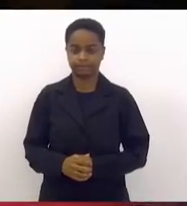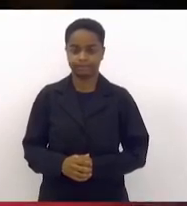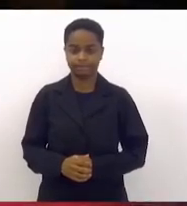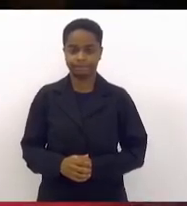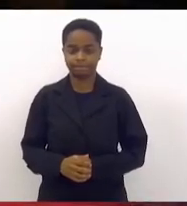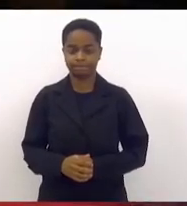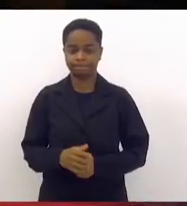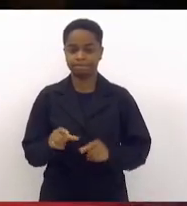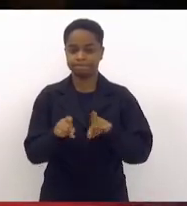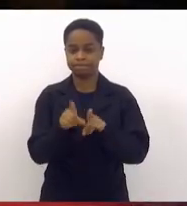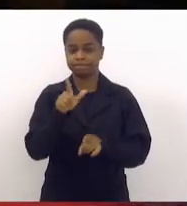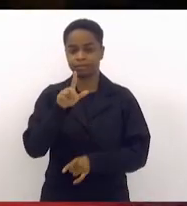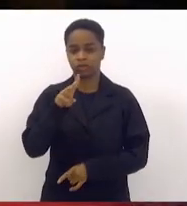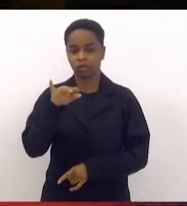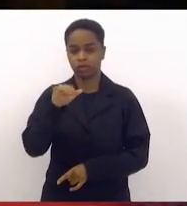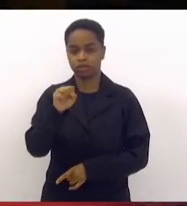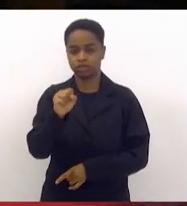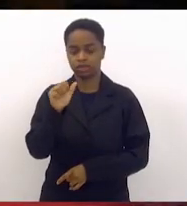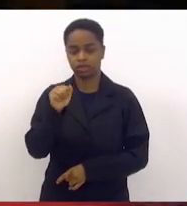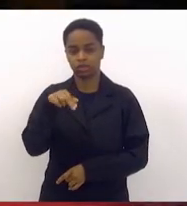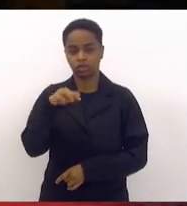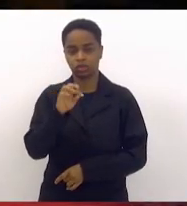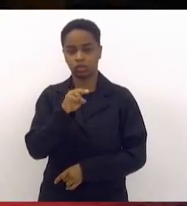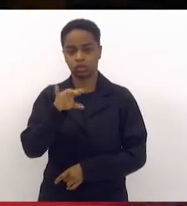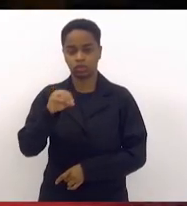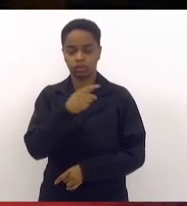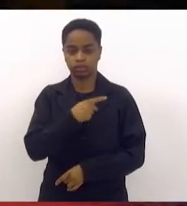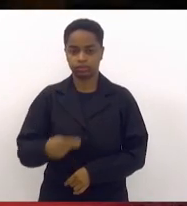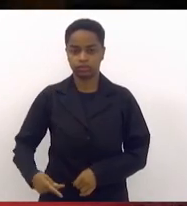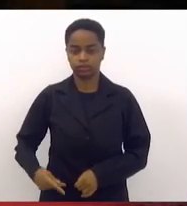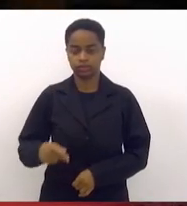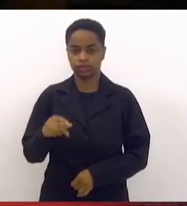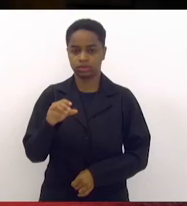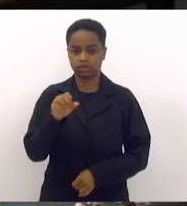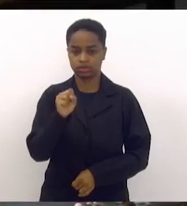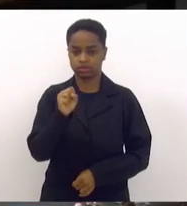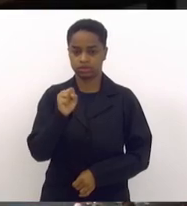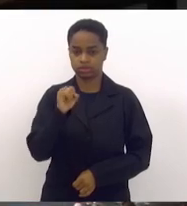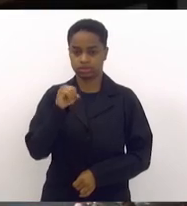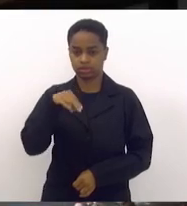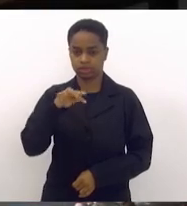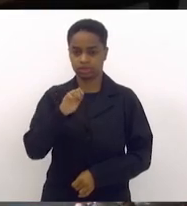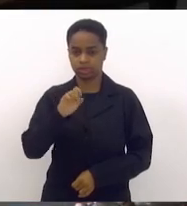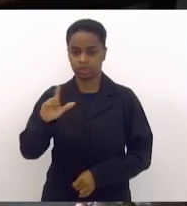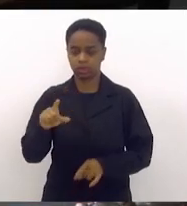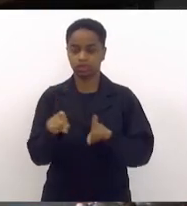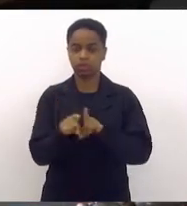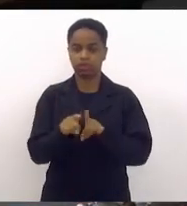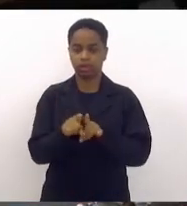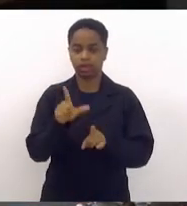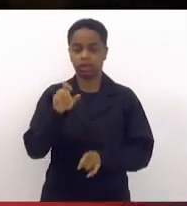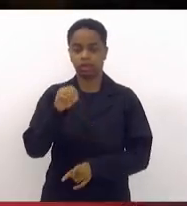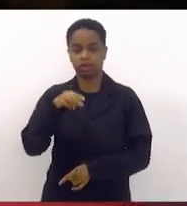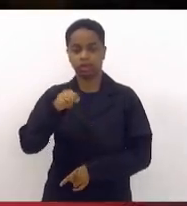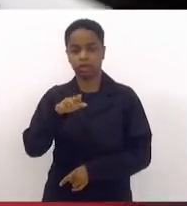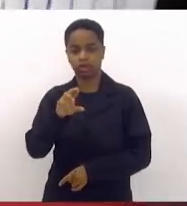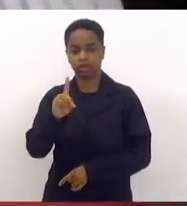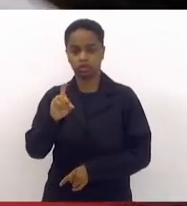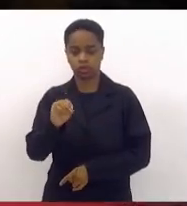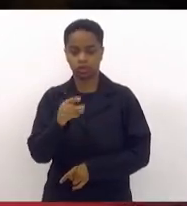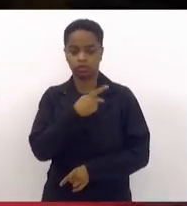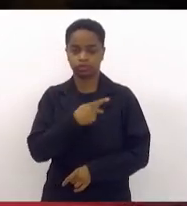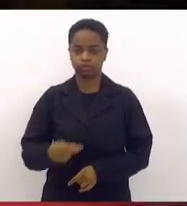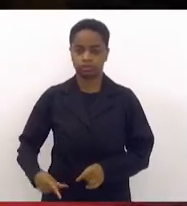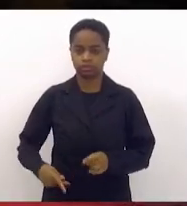IF o presidente do cintel e o Senor Marcelo Bernardo presidente do Sindicato dos Petroleiros